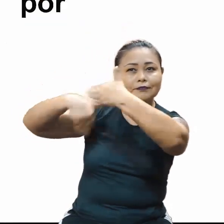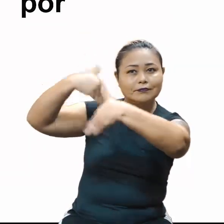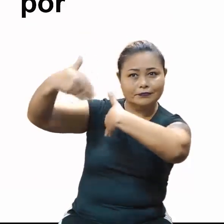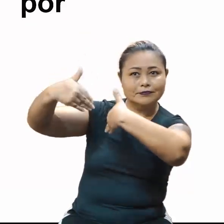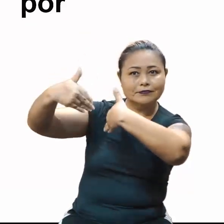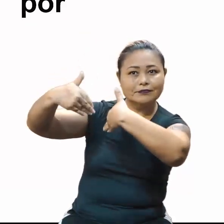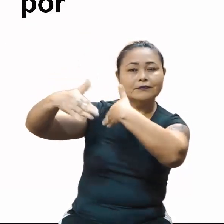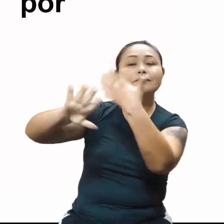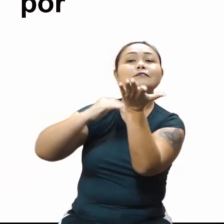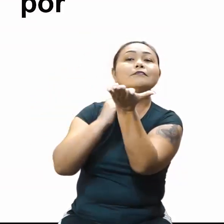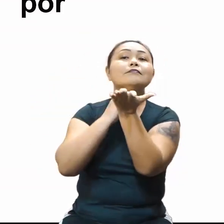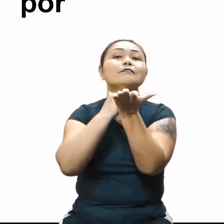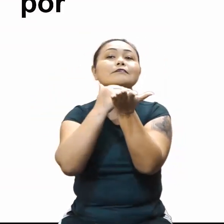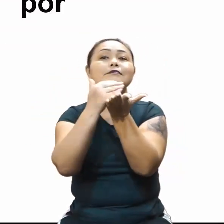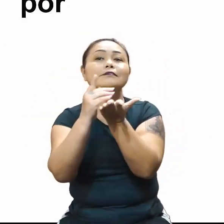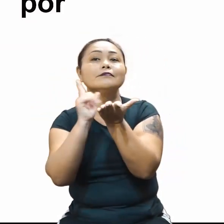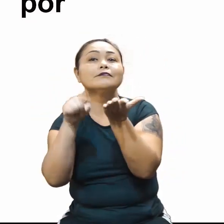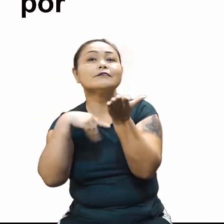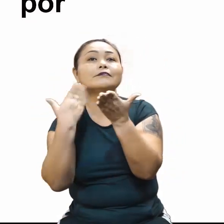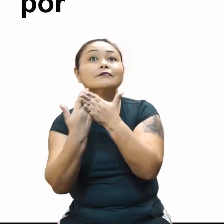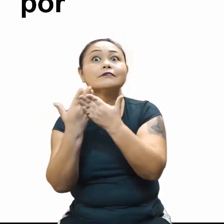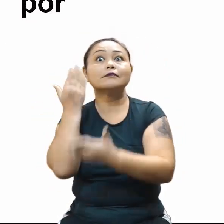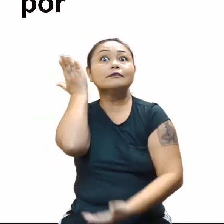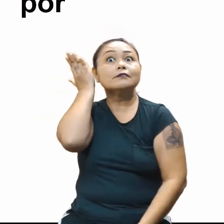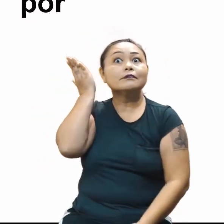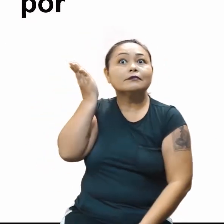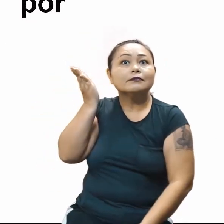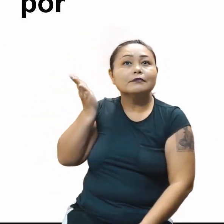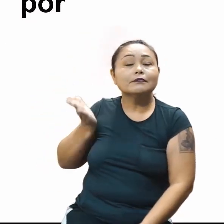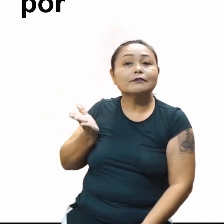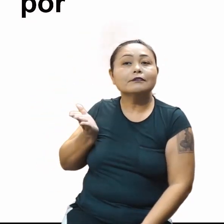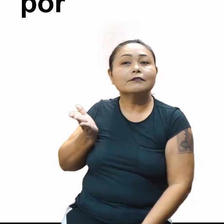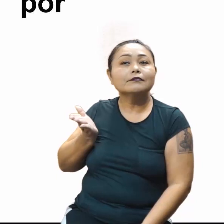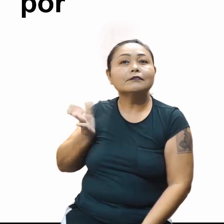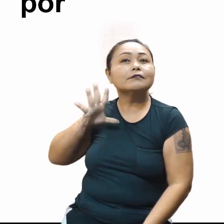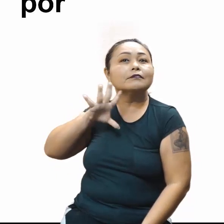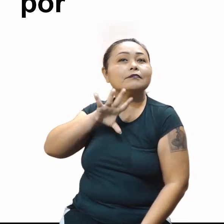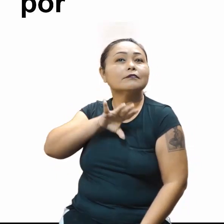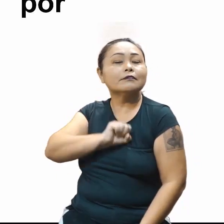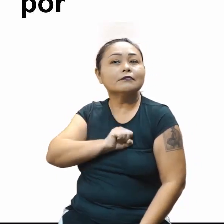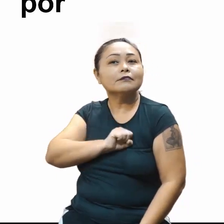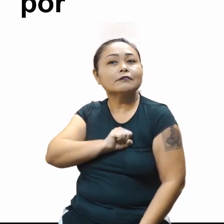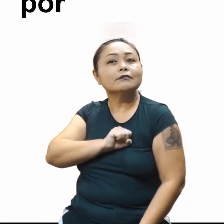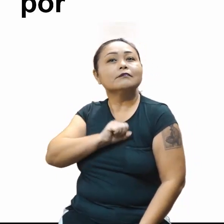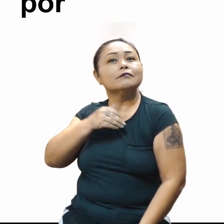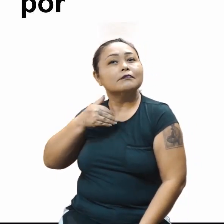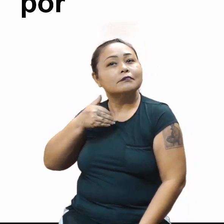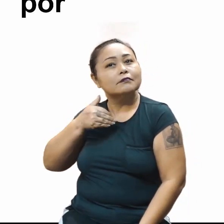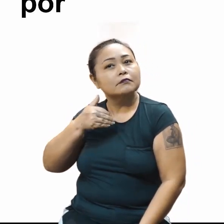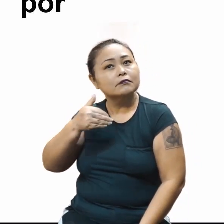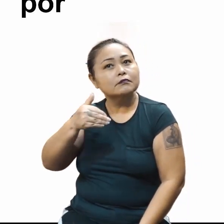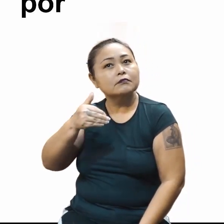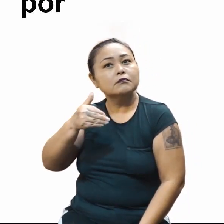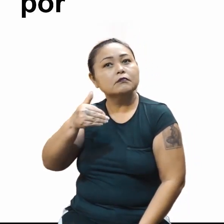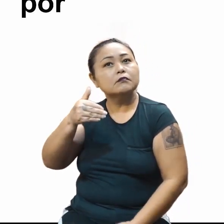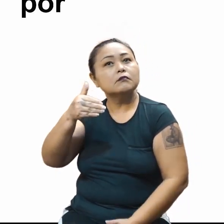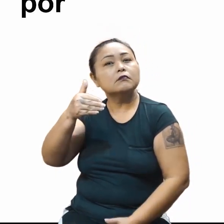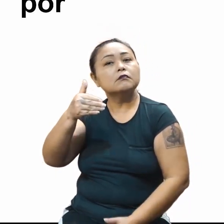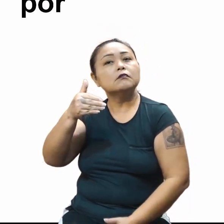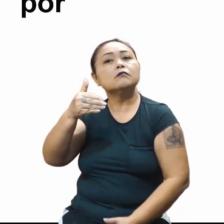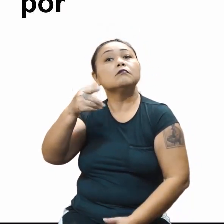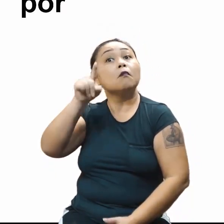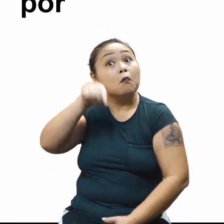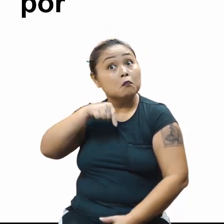E nós começamos a aula de hoje com isso daqui. O amor por princípio,